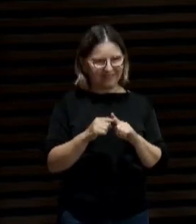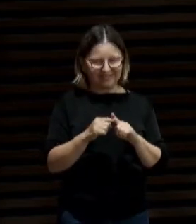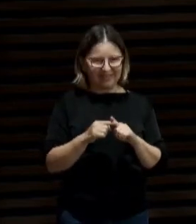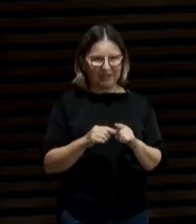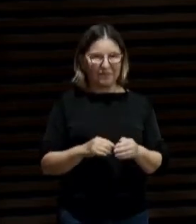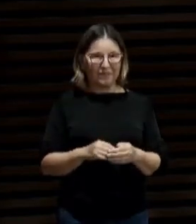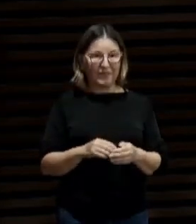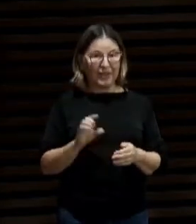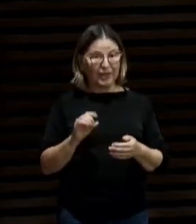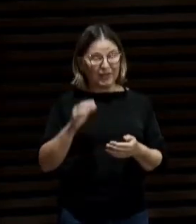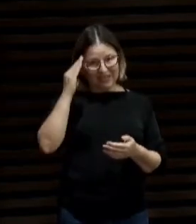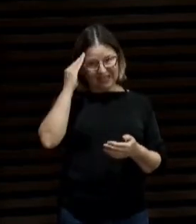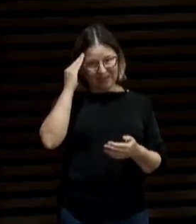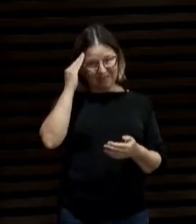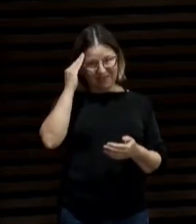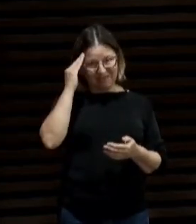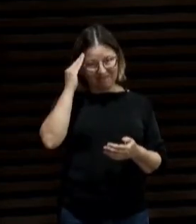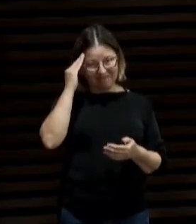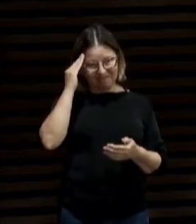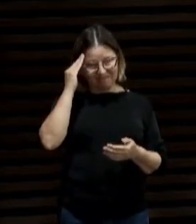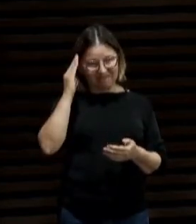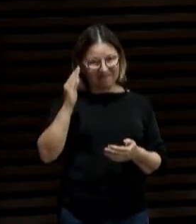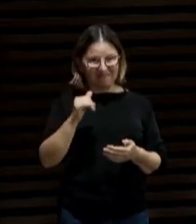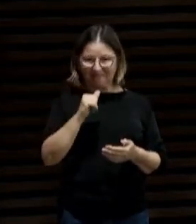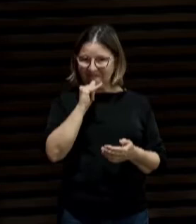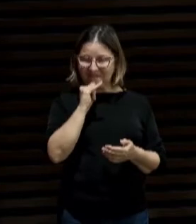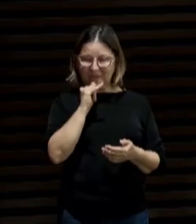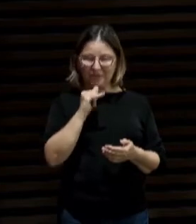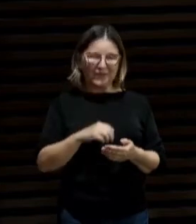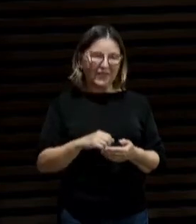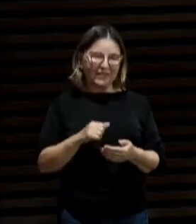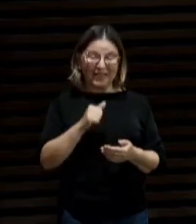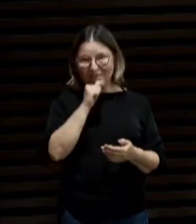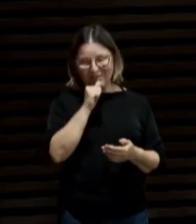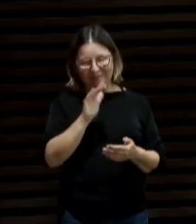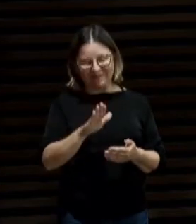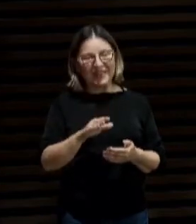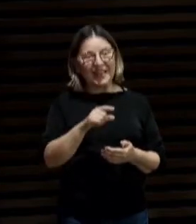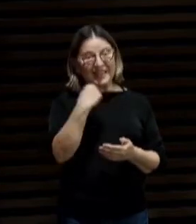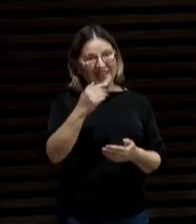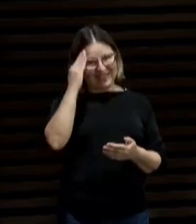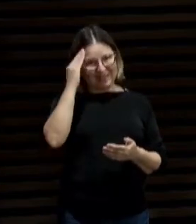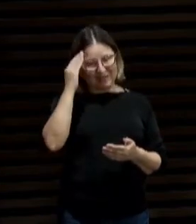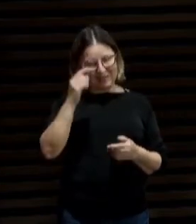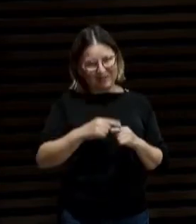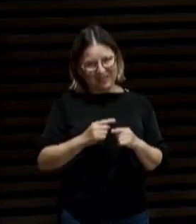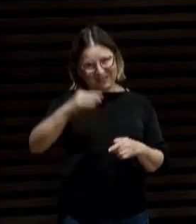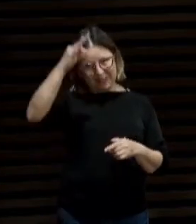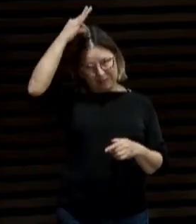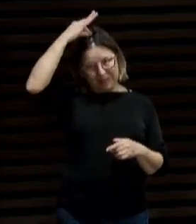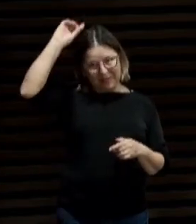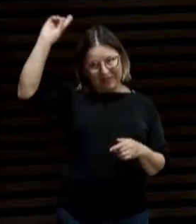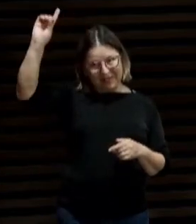mero saber intelectual não muda nada. Nós sabemos porque o Espírito testifica com o nosso espírito que nós